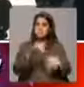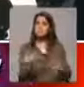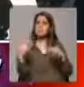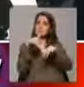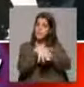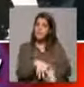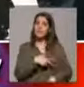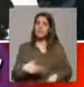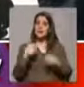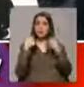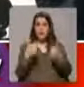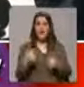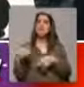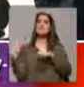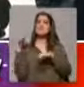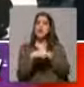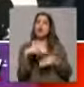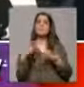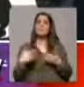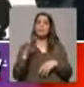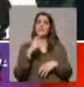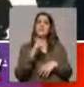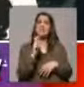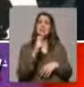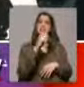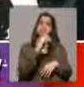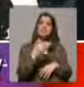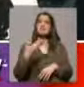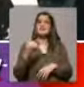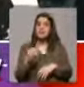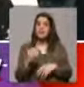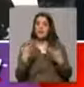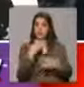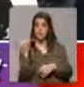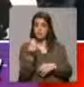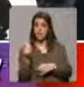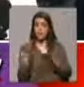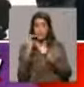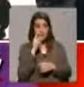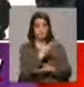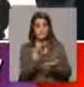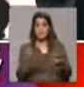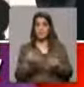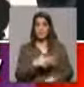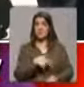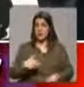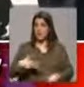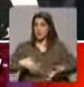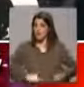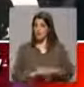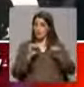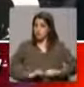década de 60 e 70 e, portanto, estes jovens e as pessoas que aqui estiveram são dinamarqueses de nascença,